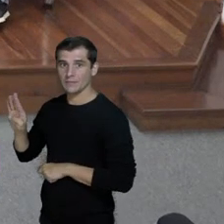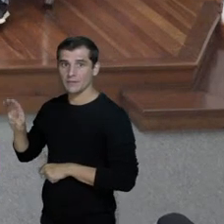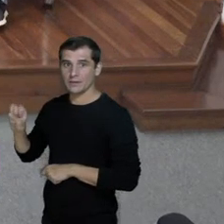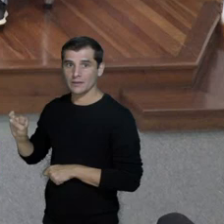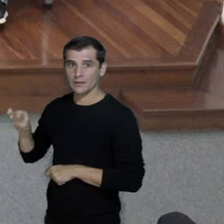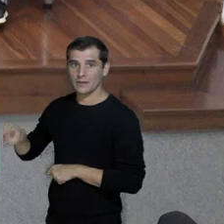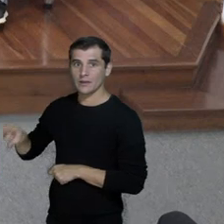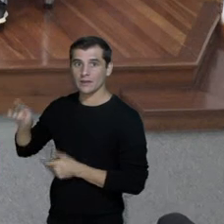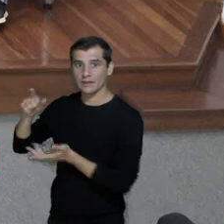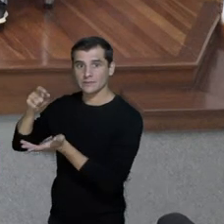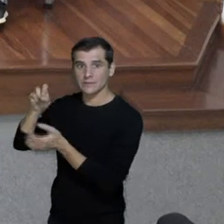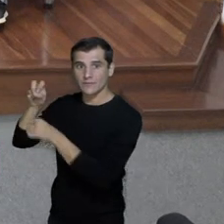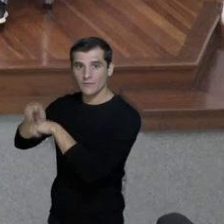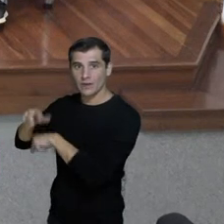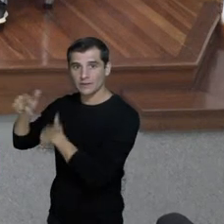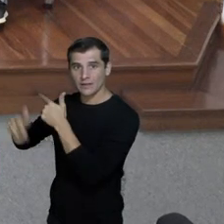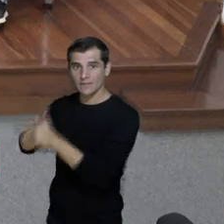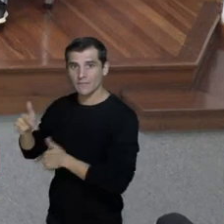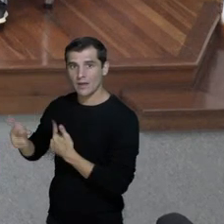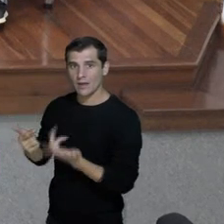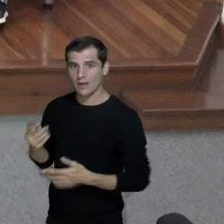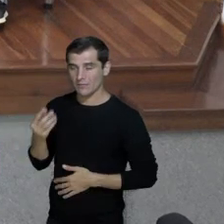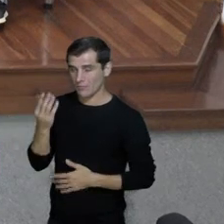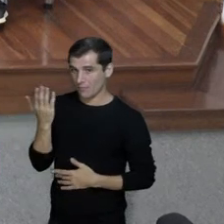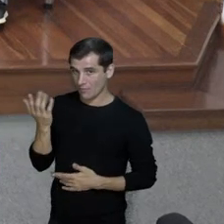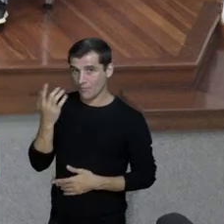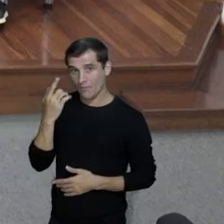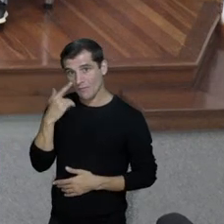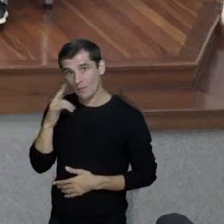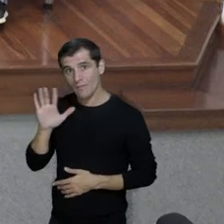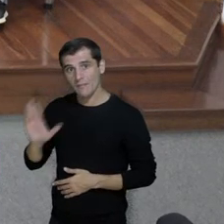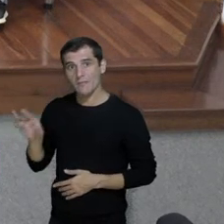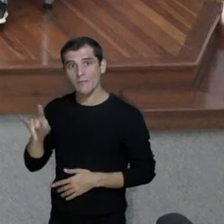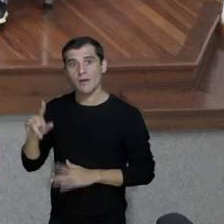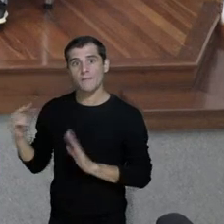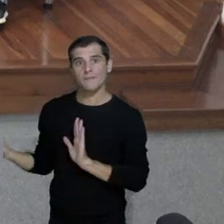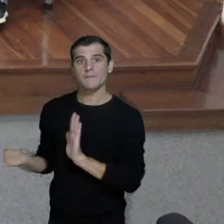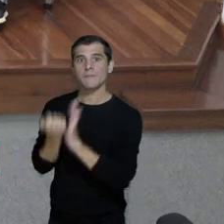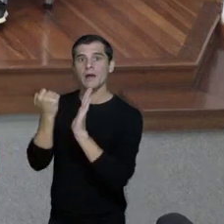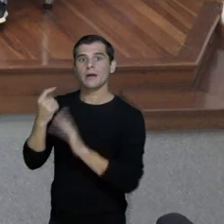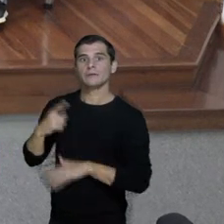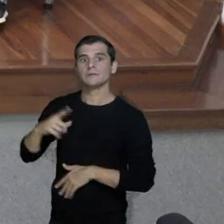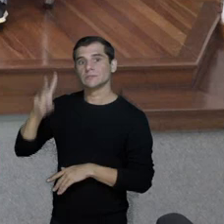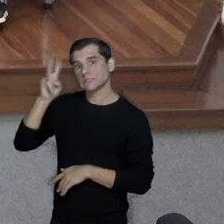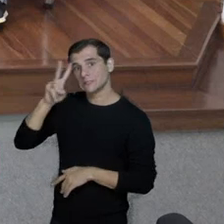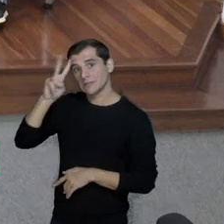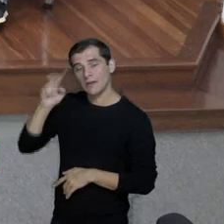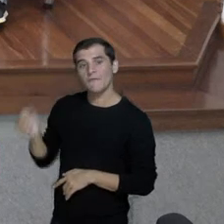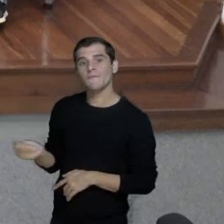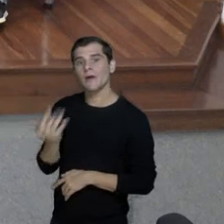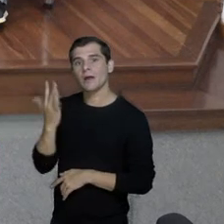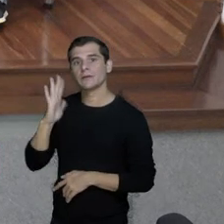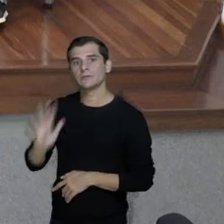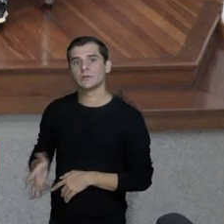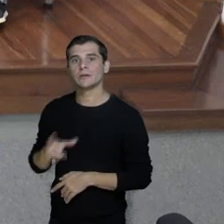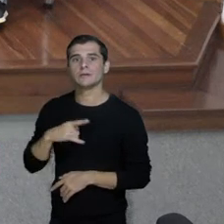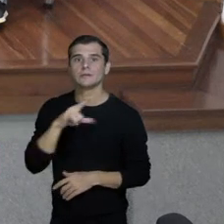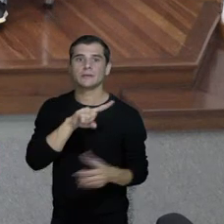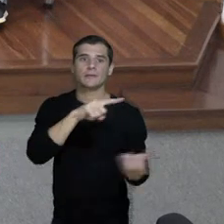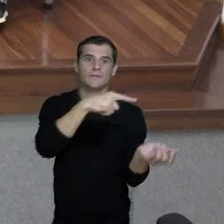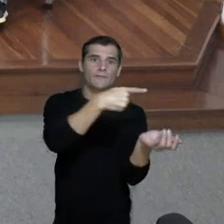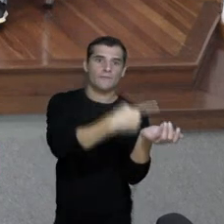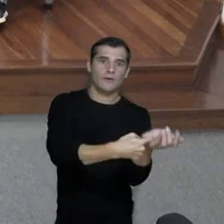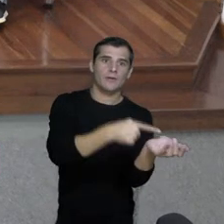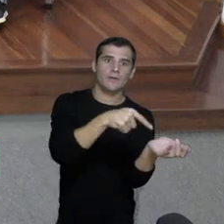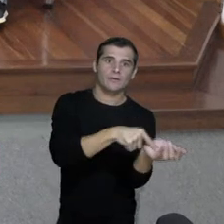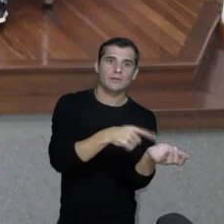aceitando mas cara é é tão emblemático eu já contei essa história tantas vezes que a figura do cachorro quente sempre que eu como o cachorro quente eu lembro que a